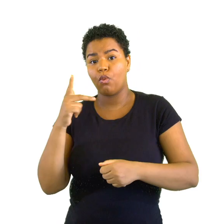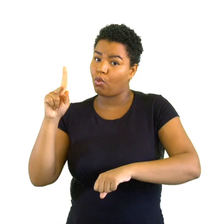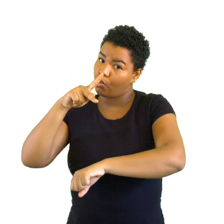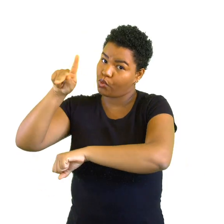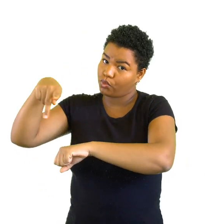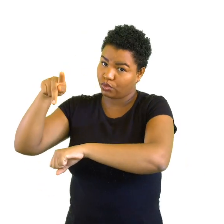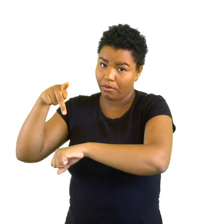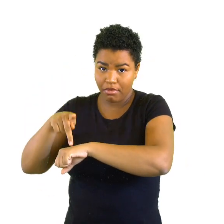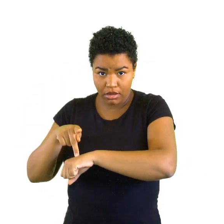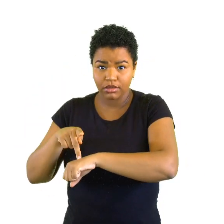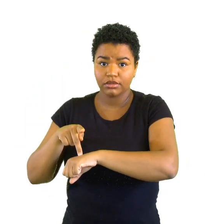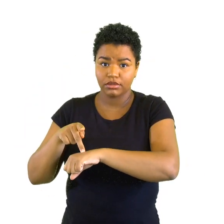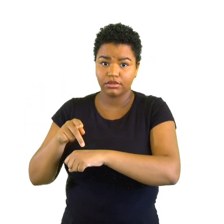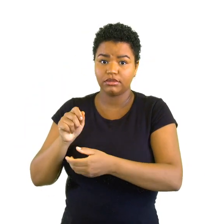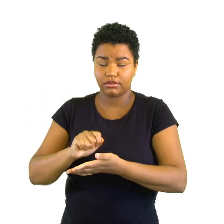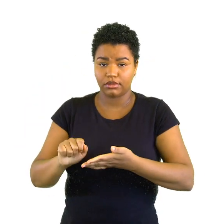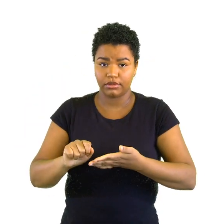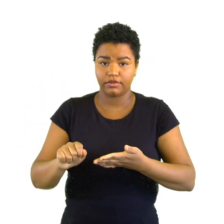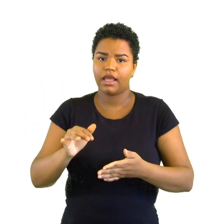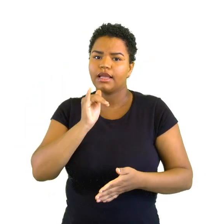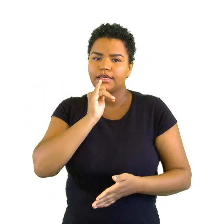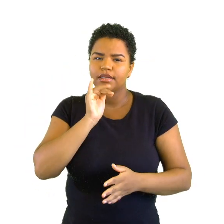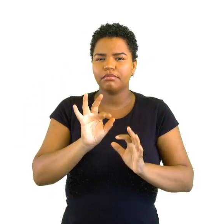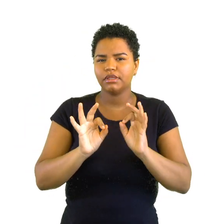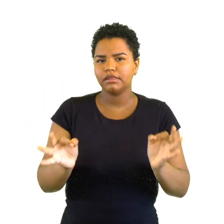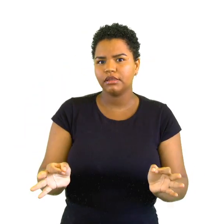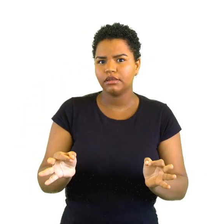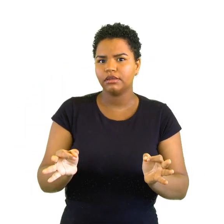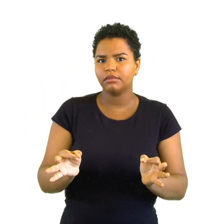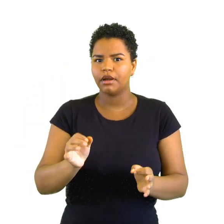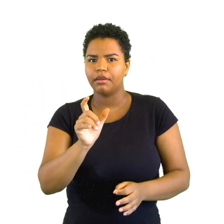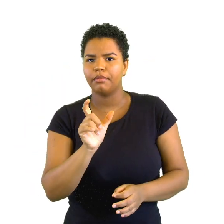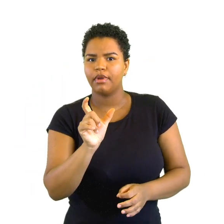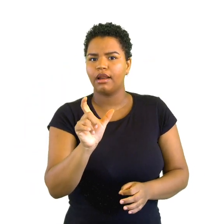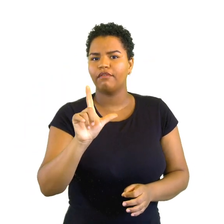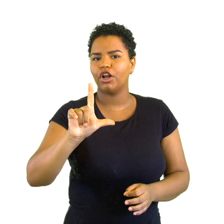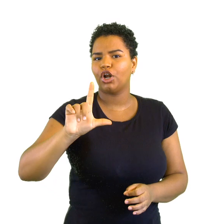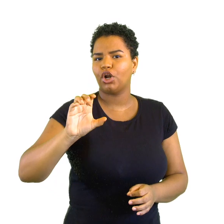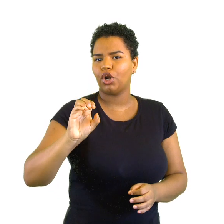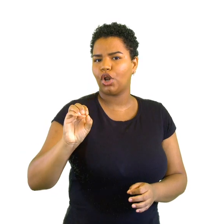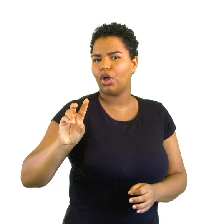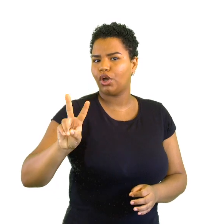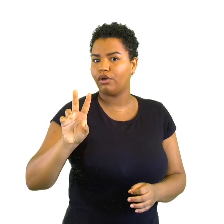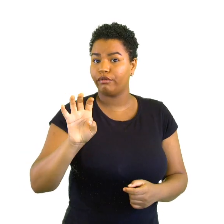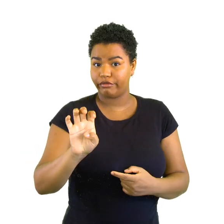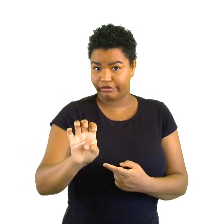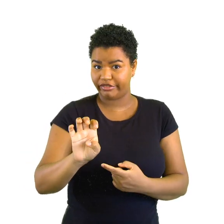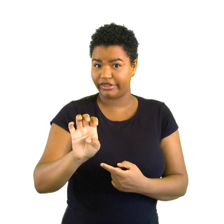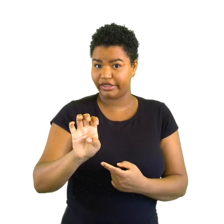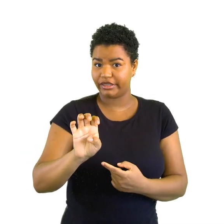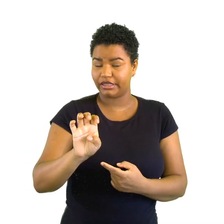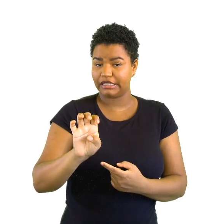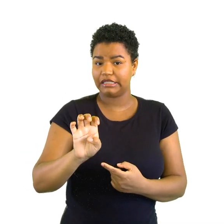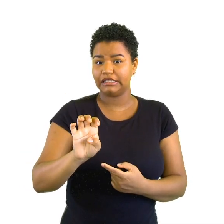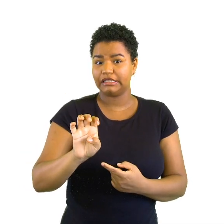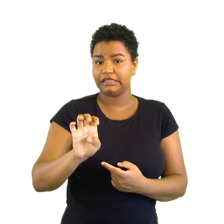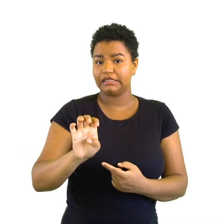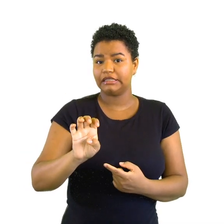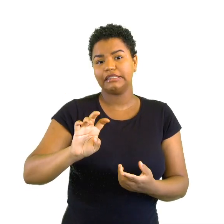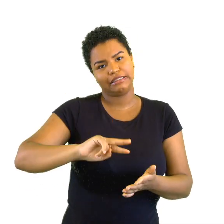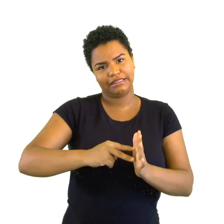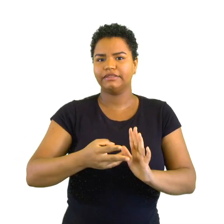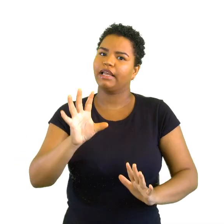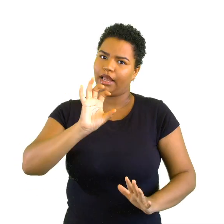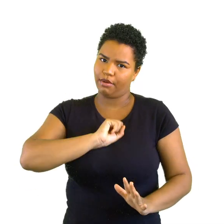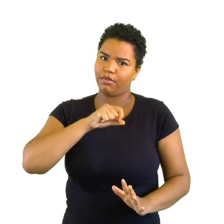idioma de origem. Um exemplo bem simples para vocês é a palavra love. A palavra love, né, love quer dizer amor, né,